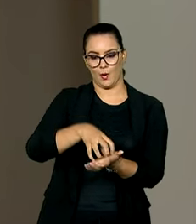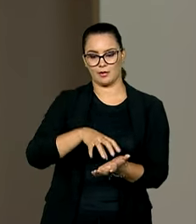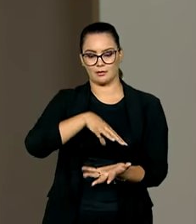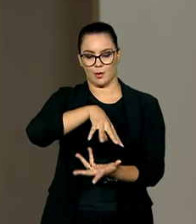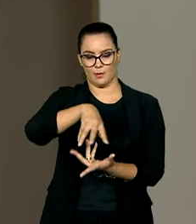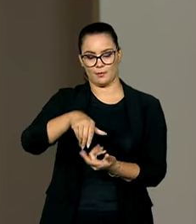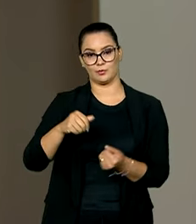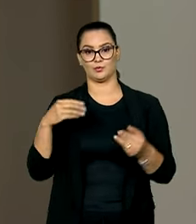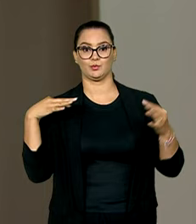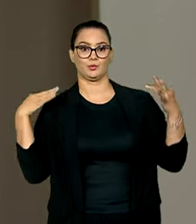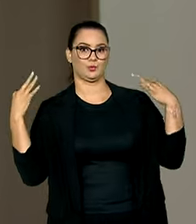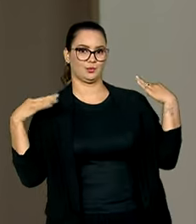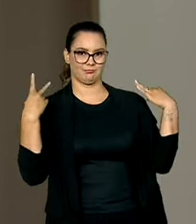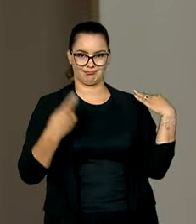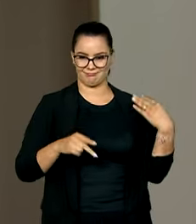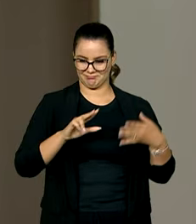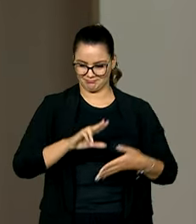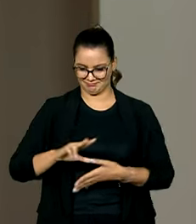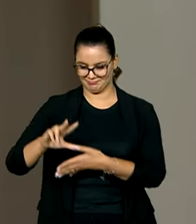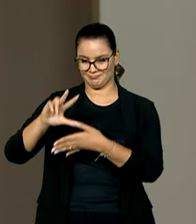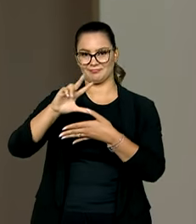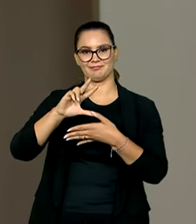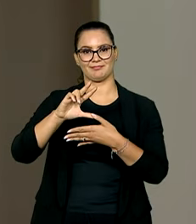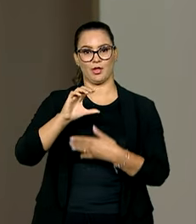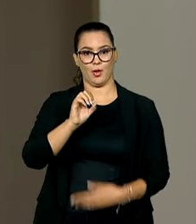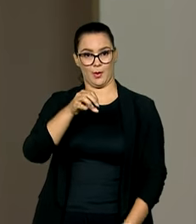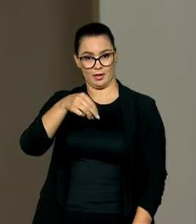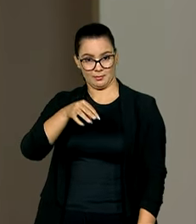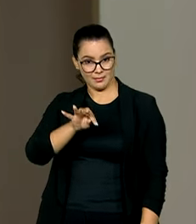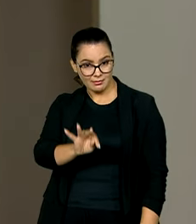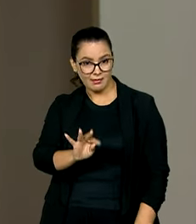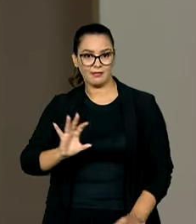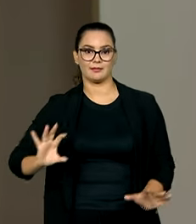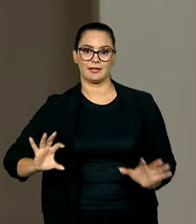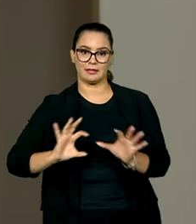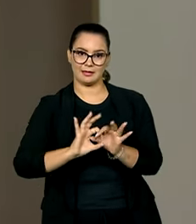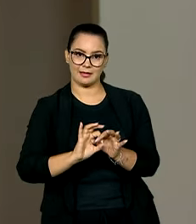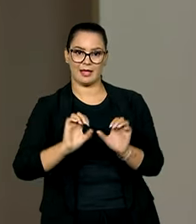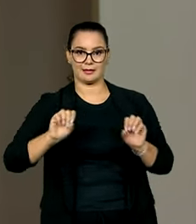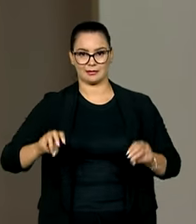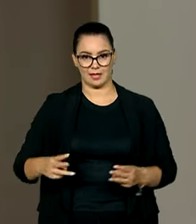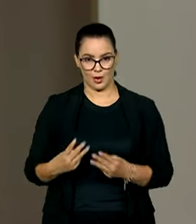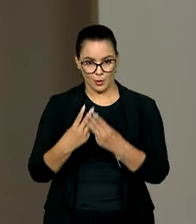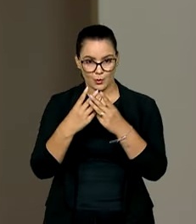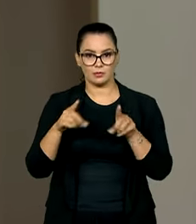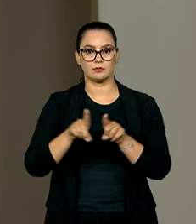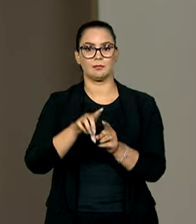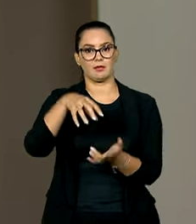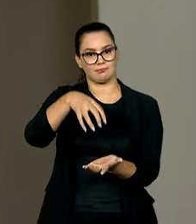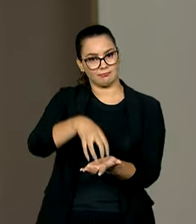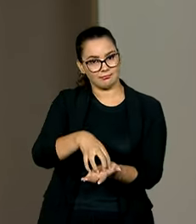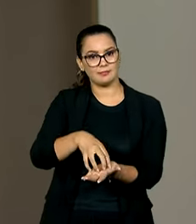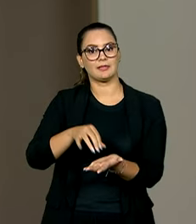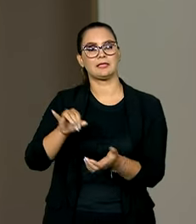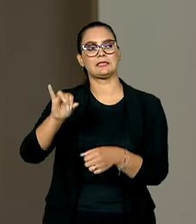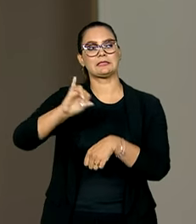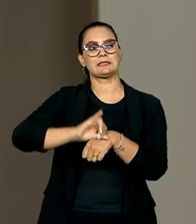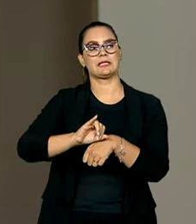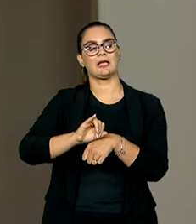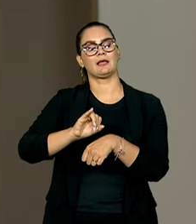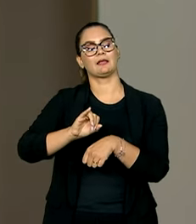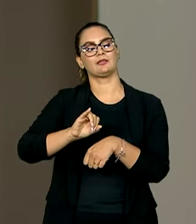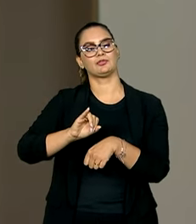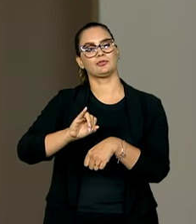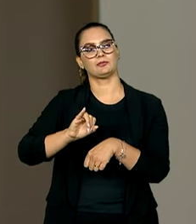Turismo na América Latina. A OMT é uma entidade ligada às Nações Unidas que, além de um escritório sede em Madrid, na